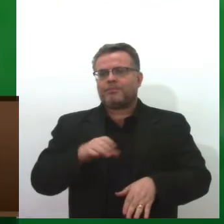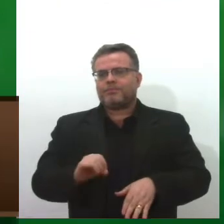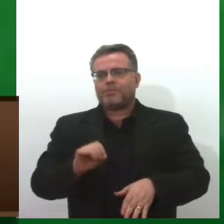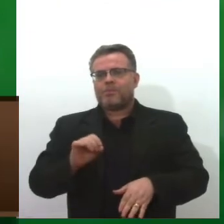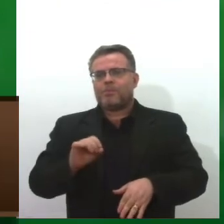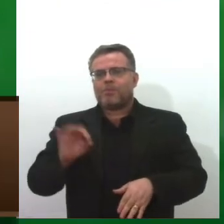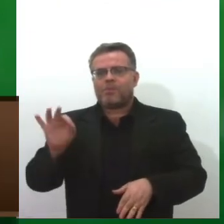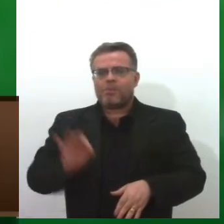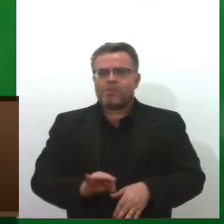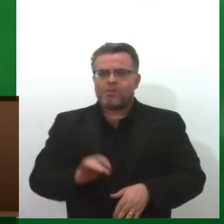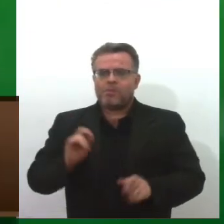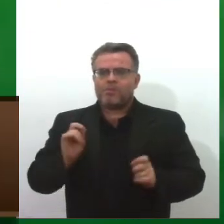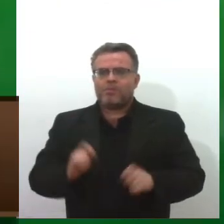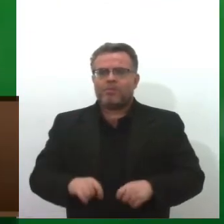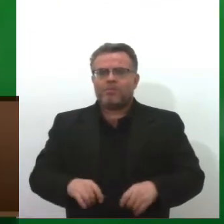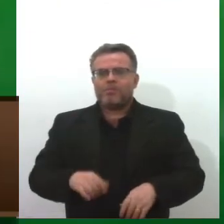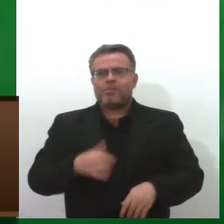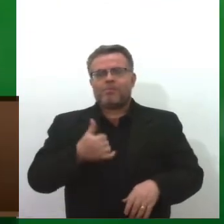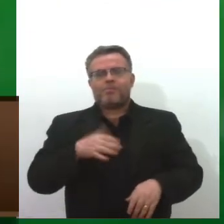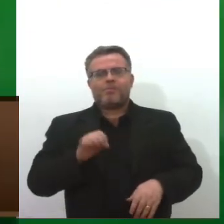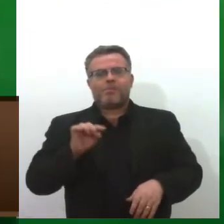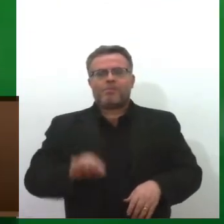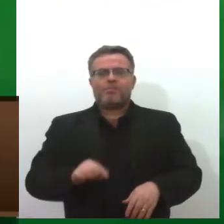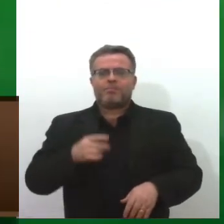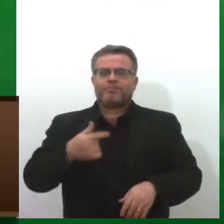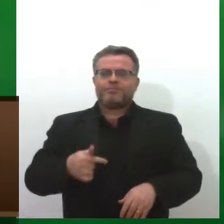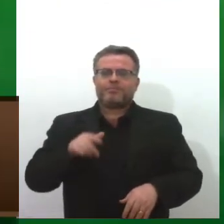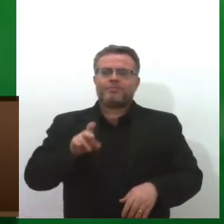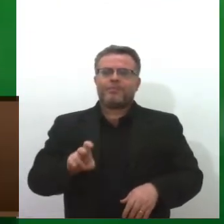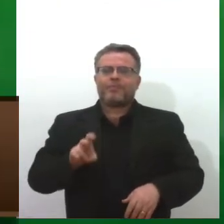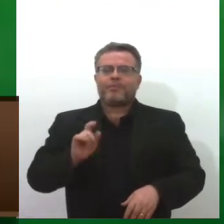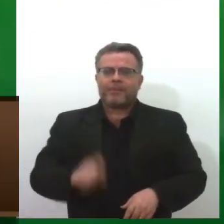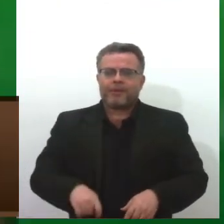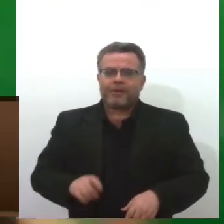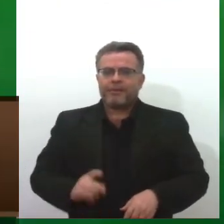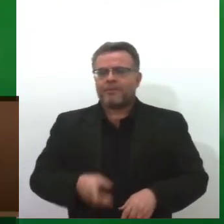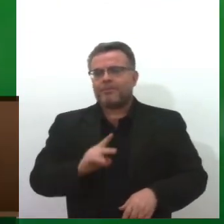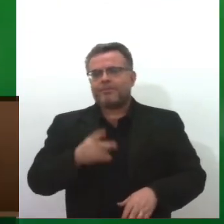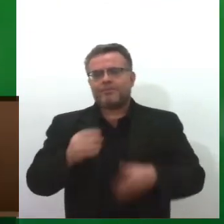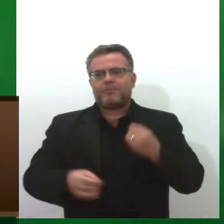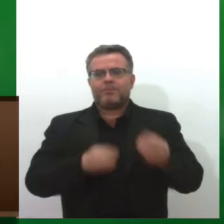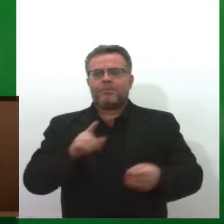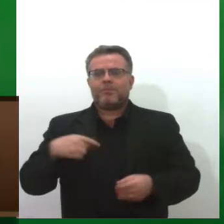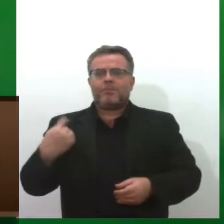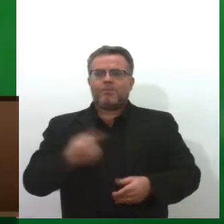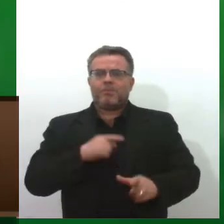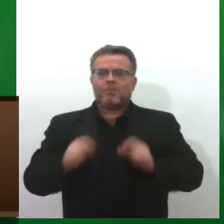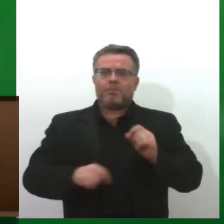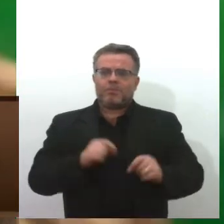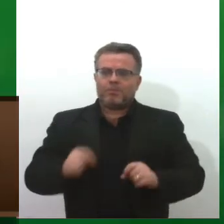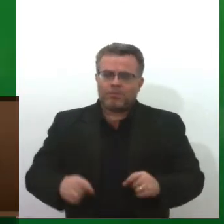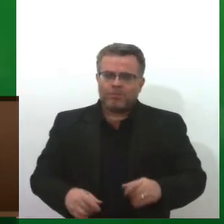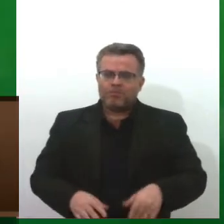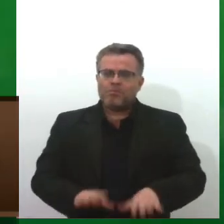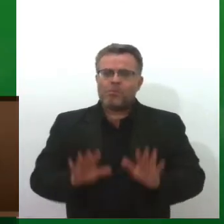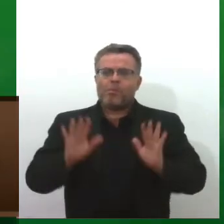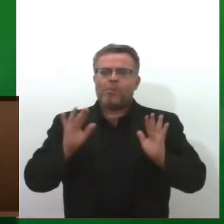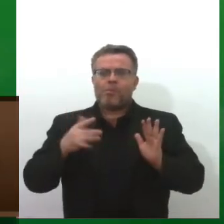10%, né, 10,75% na última reunião do Copom, onde a gente fica com bastante apreensão, sem